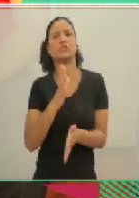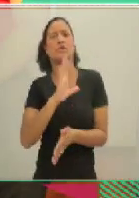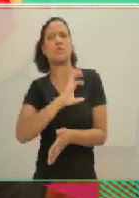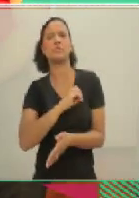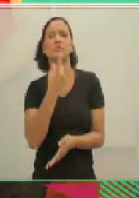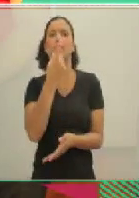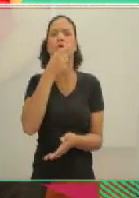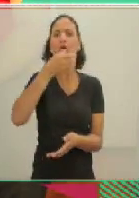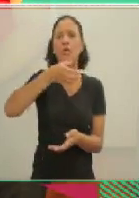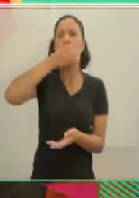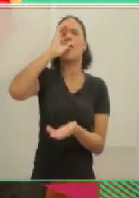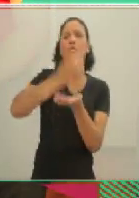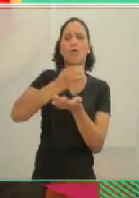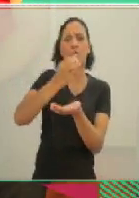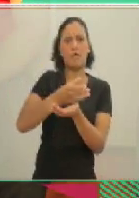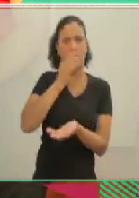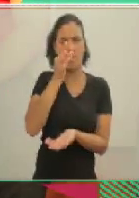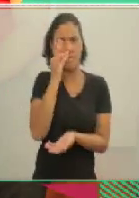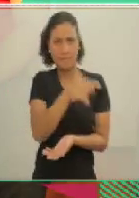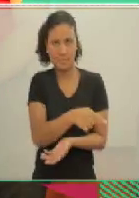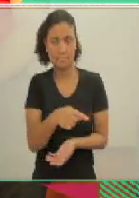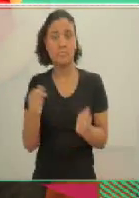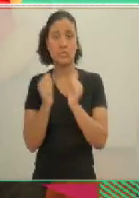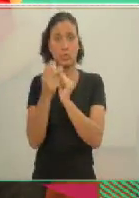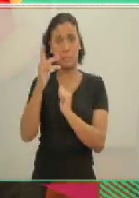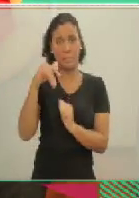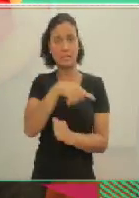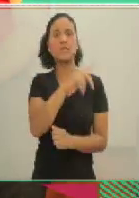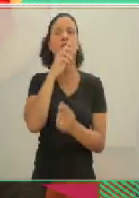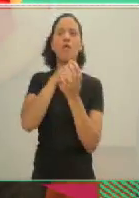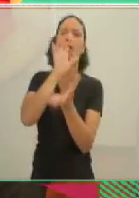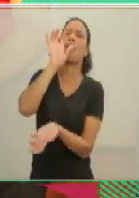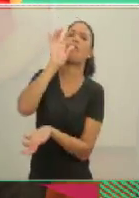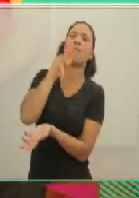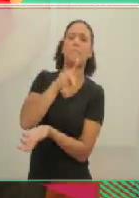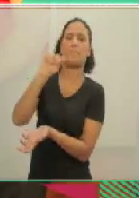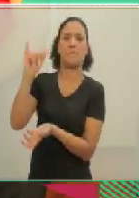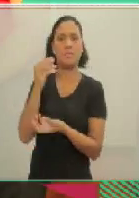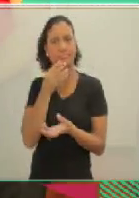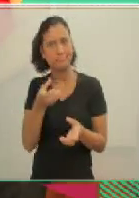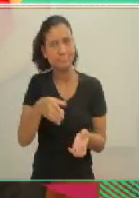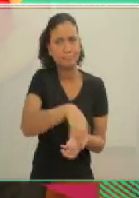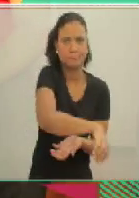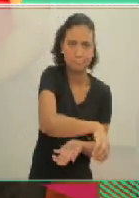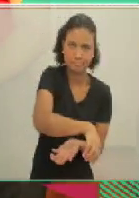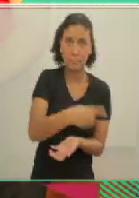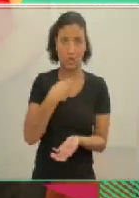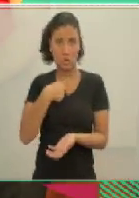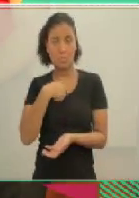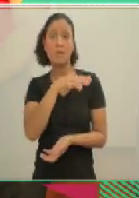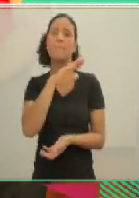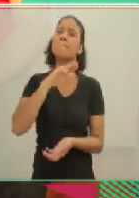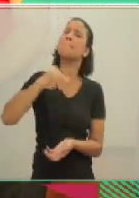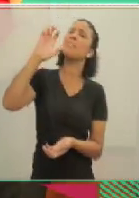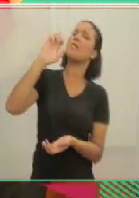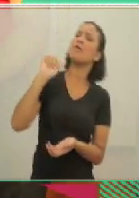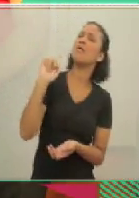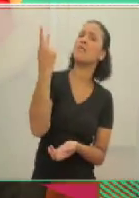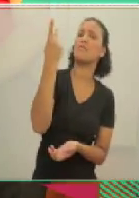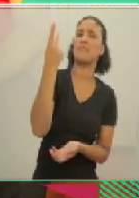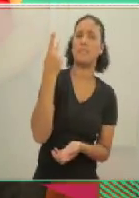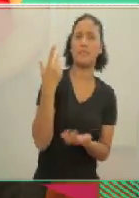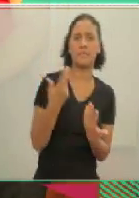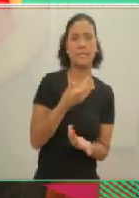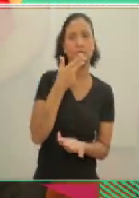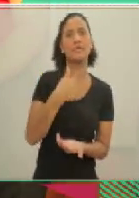Aí ele, com o pai dele, ele abria a boca só para o pai dele botar o café. Comigo ele fazia mãe, para dizer que ele